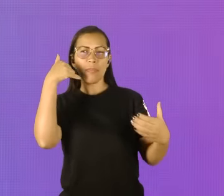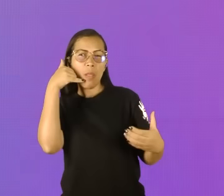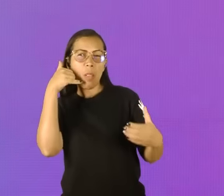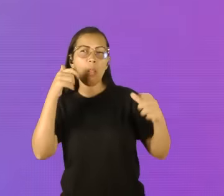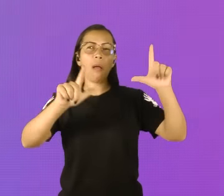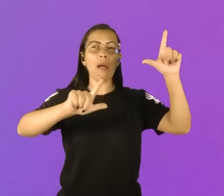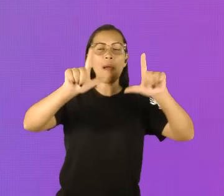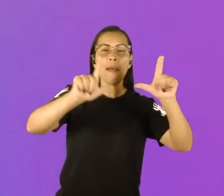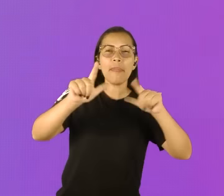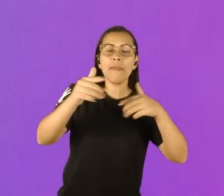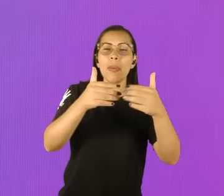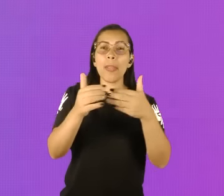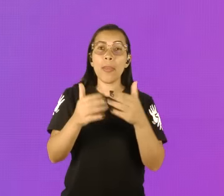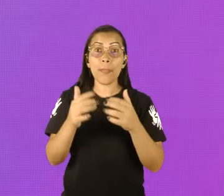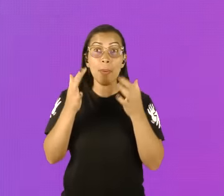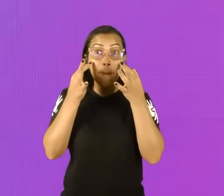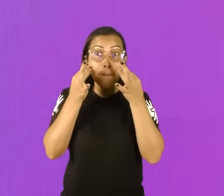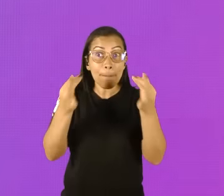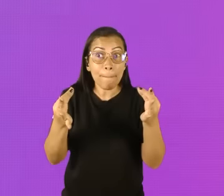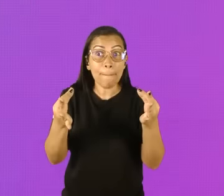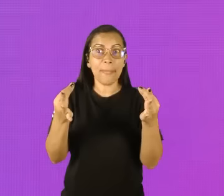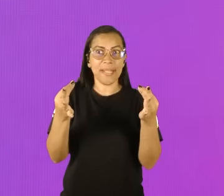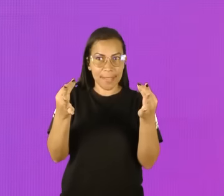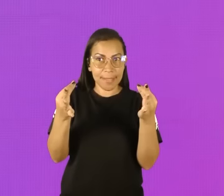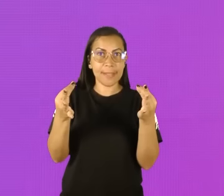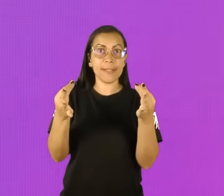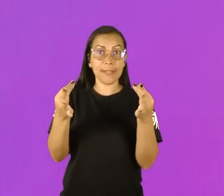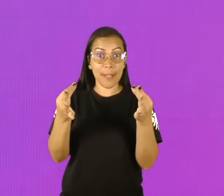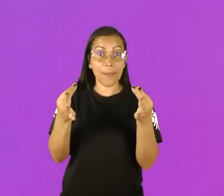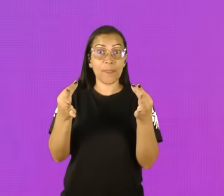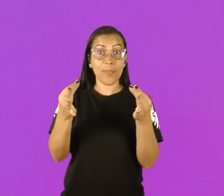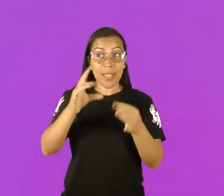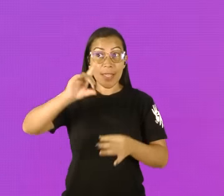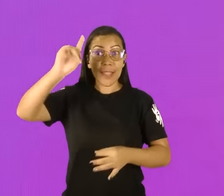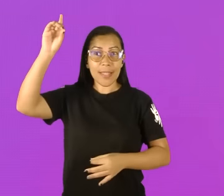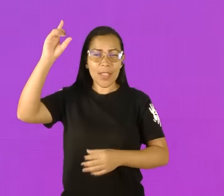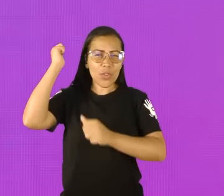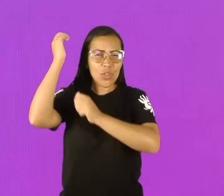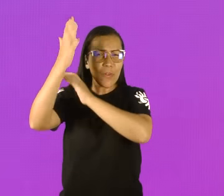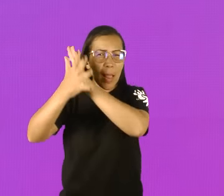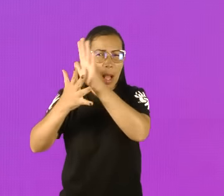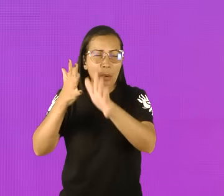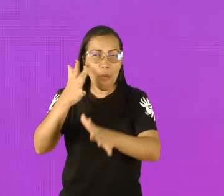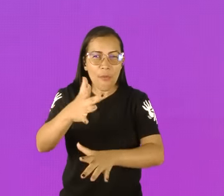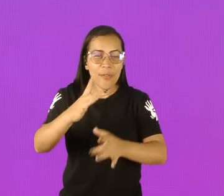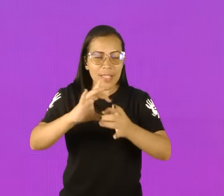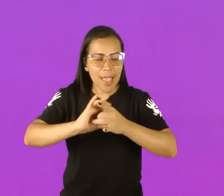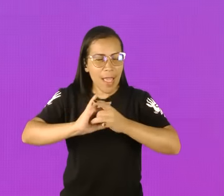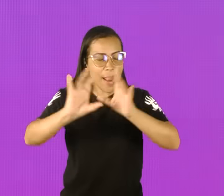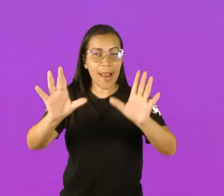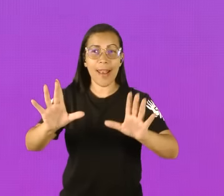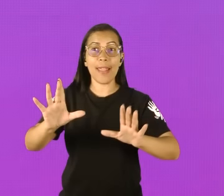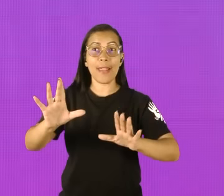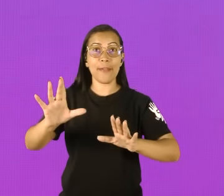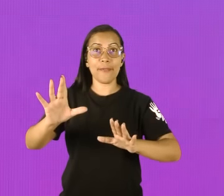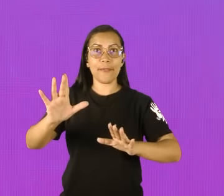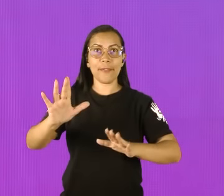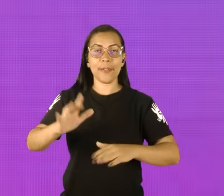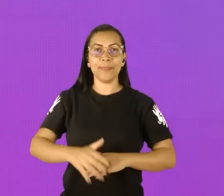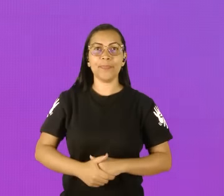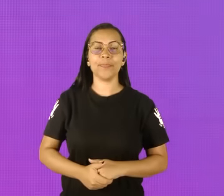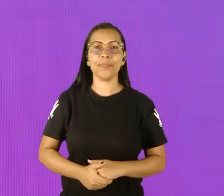palavra, preste o máximo de atenção, deixe que a voz de Deus inunde onde você estiver. Leve a sério,